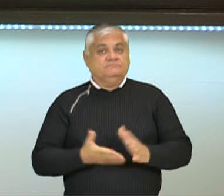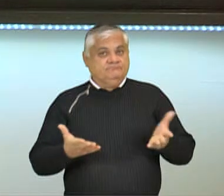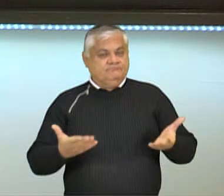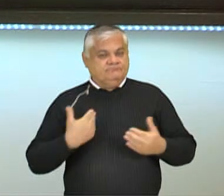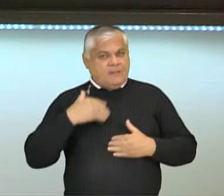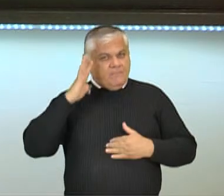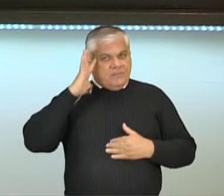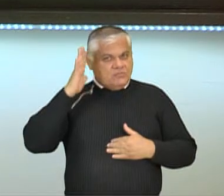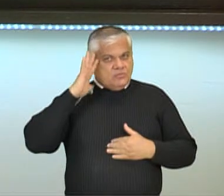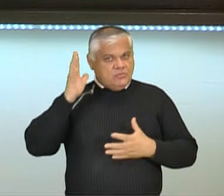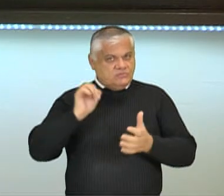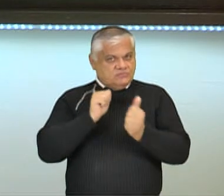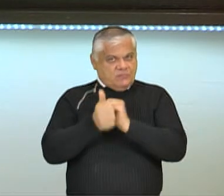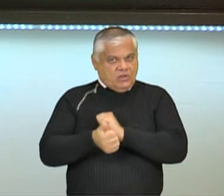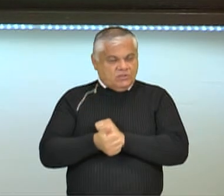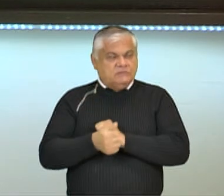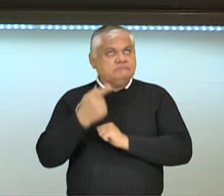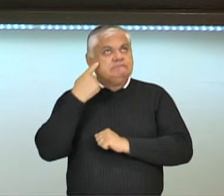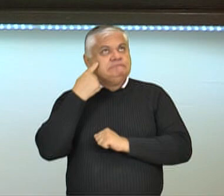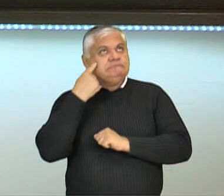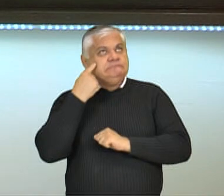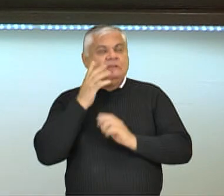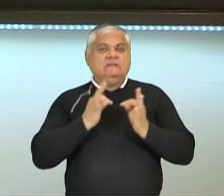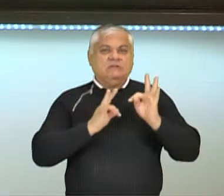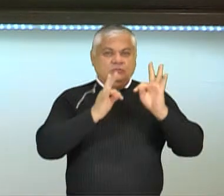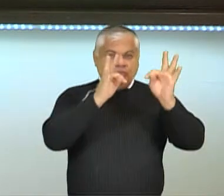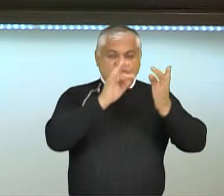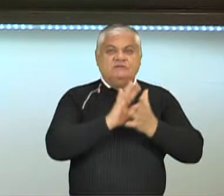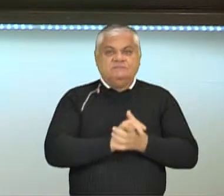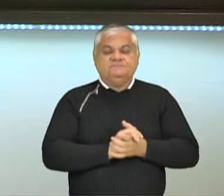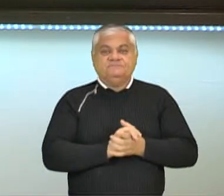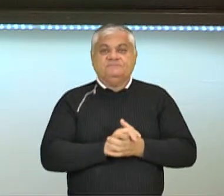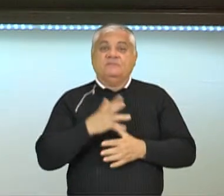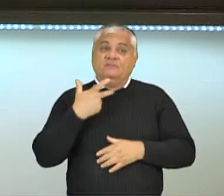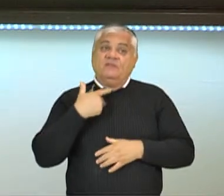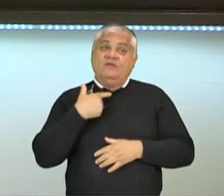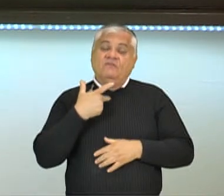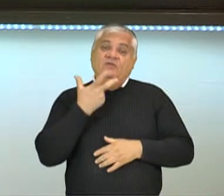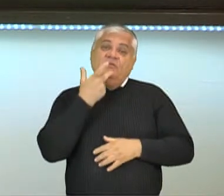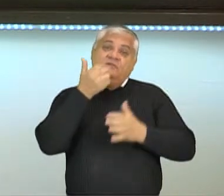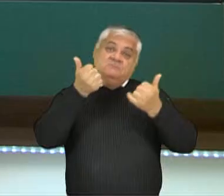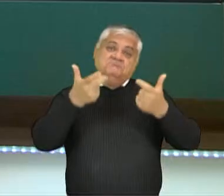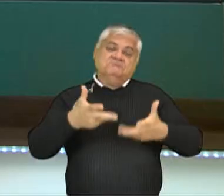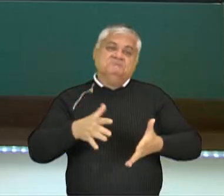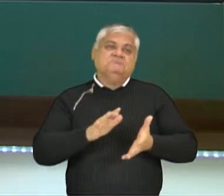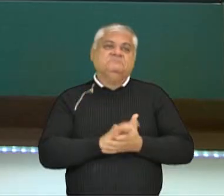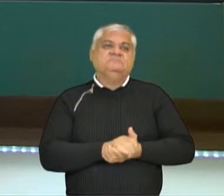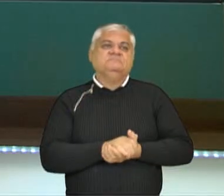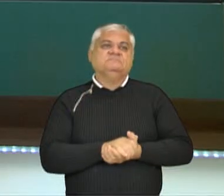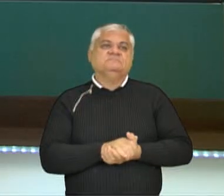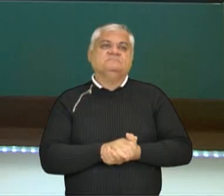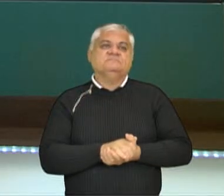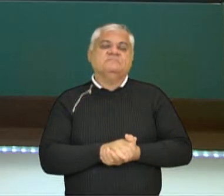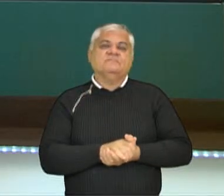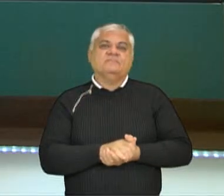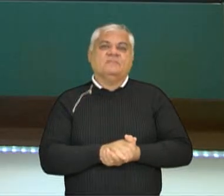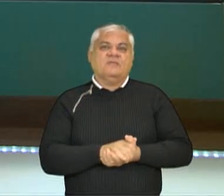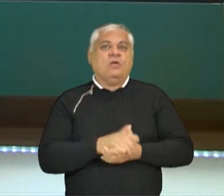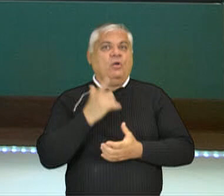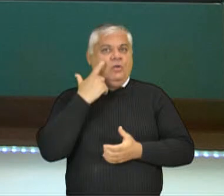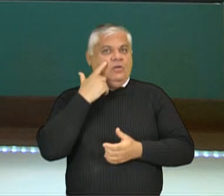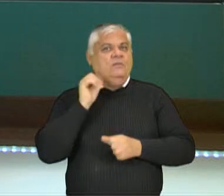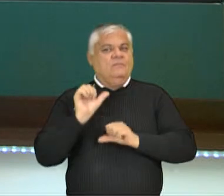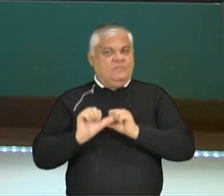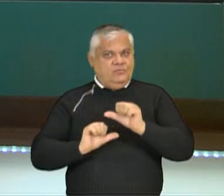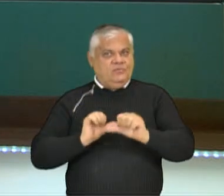Pensaram em algum esporte e numa tecnologia? Então a professora vai falar aqui, por exemplo, olha como